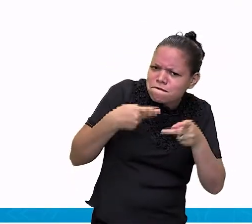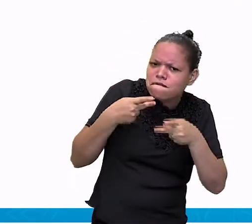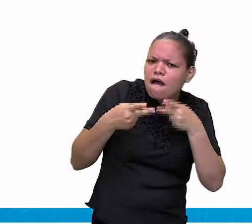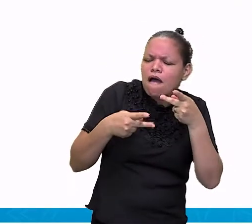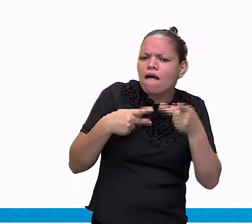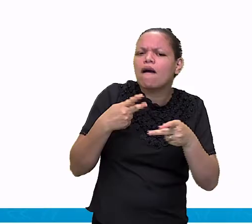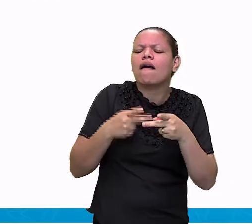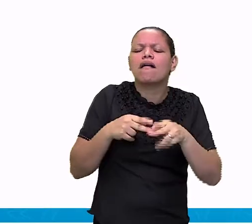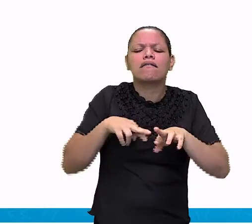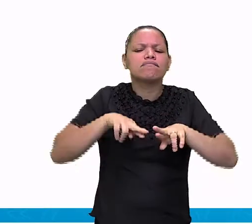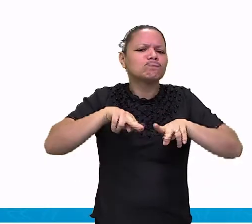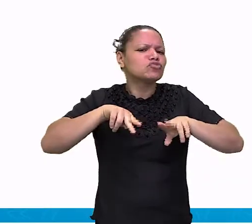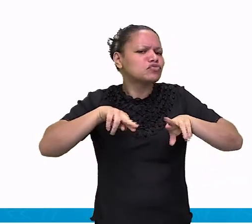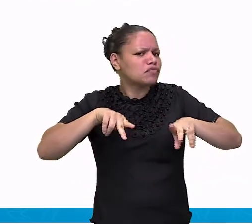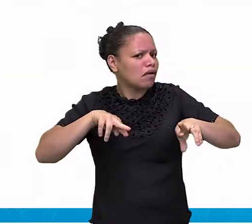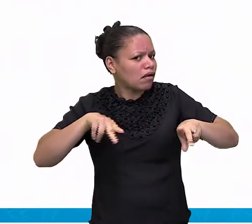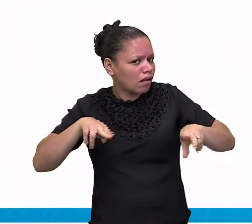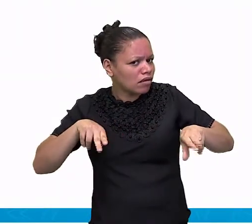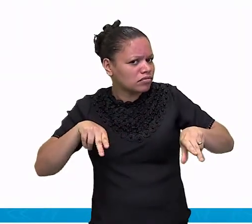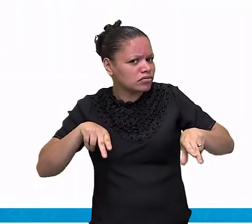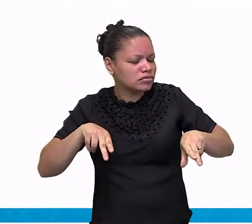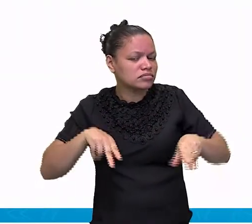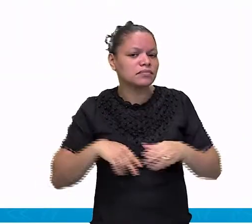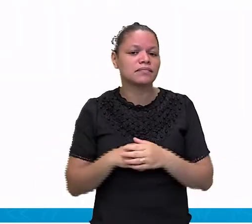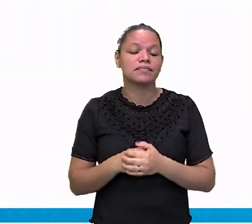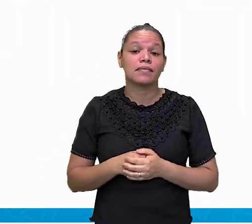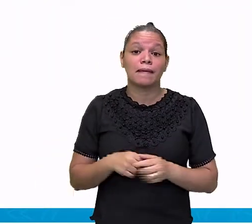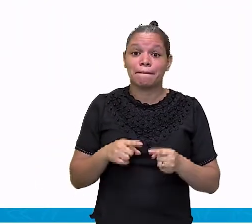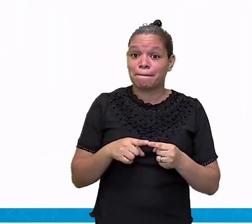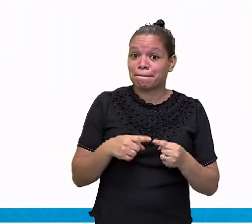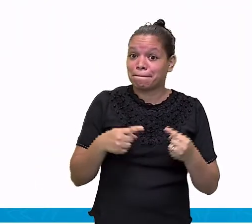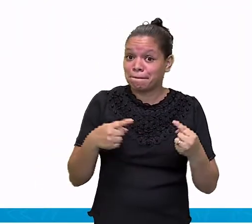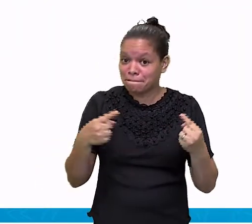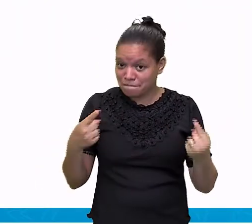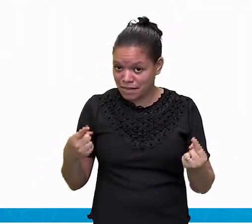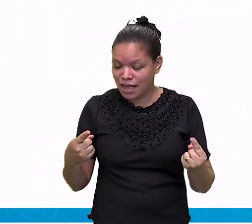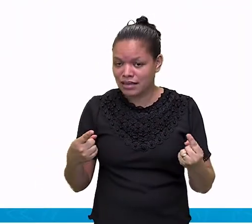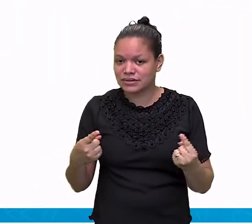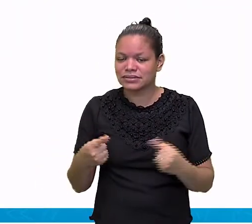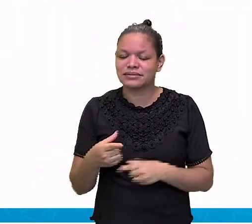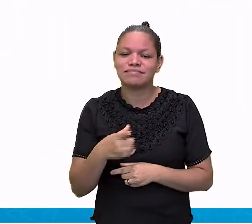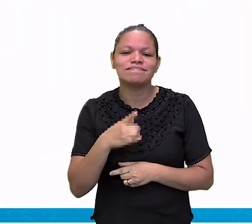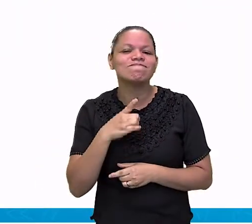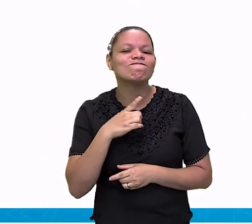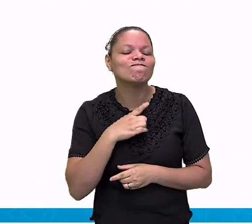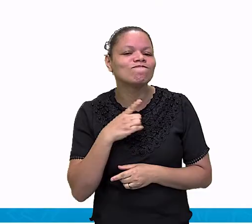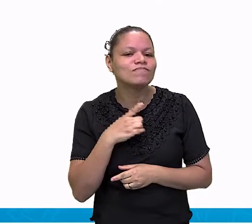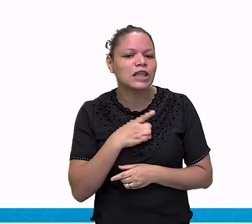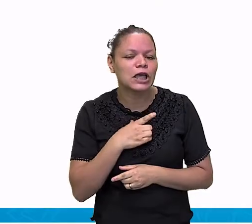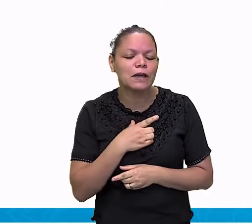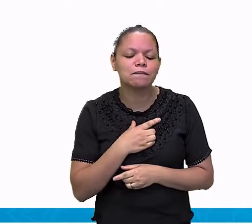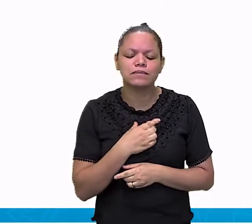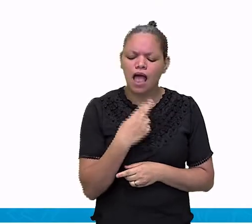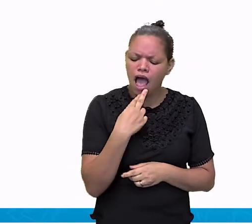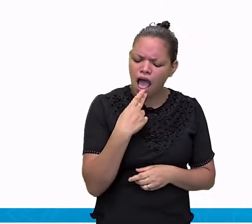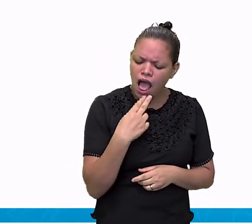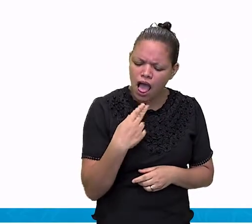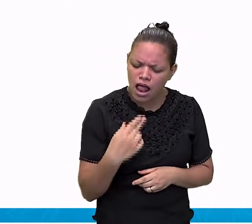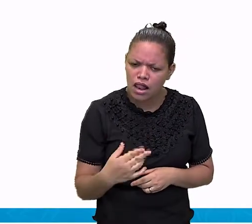dessa diversidade cultural? A língua portuguesa. Crenças, então nós temos aí também diferentes